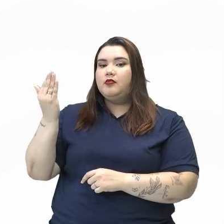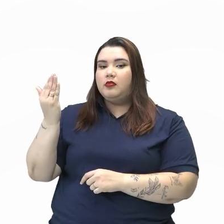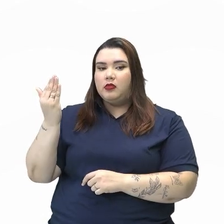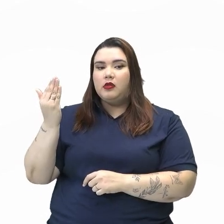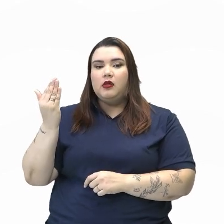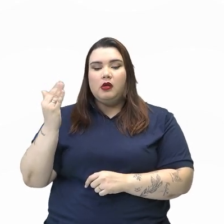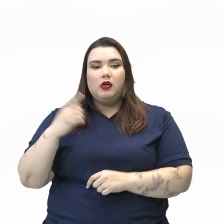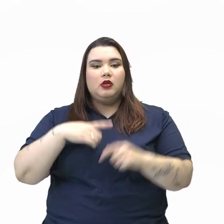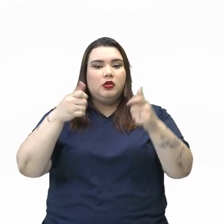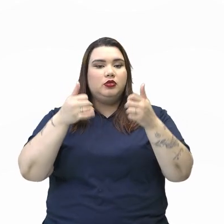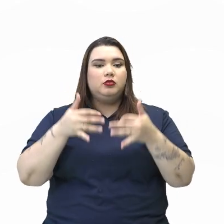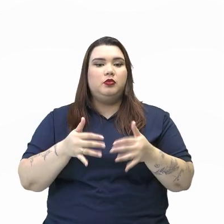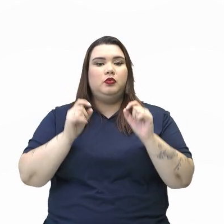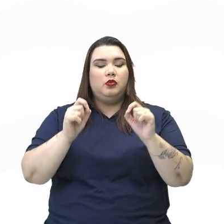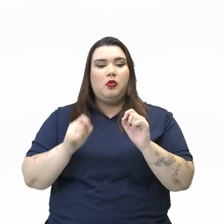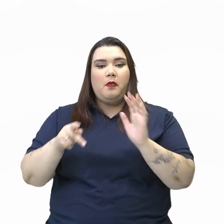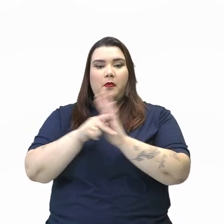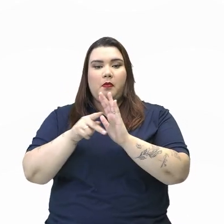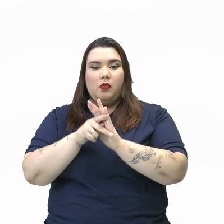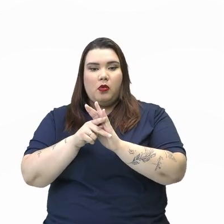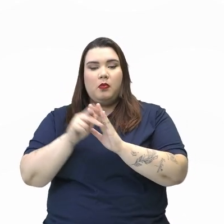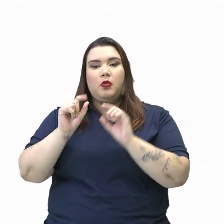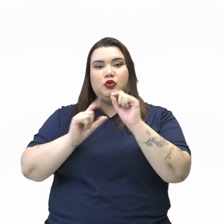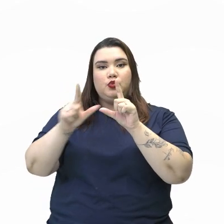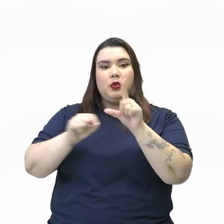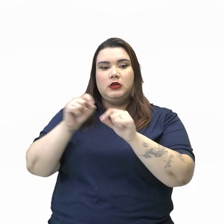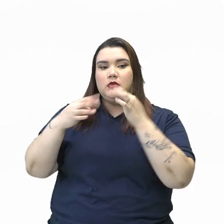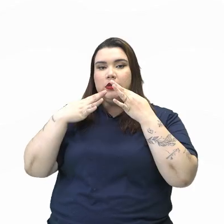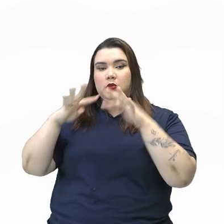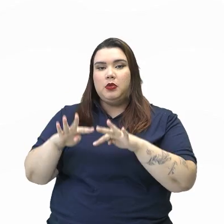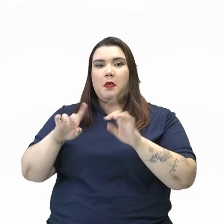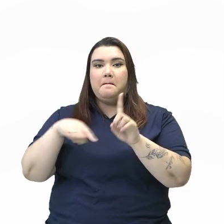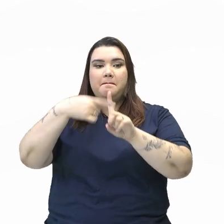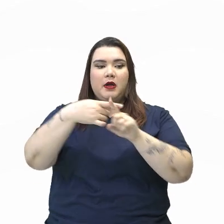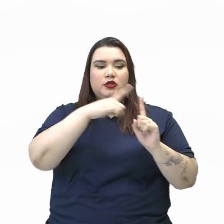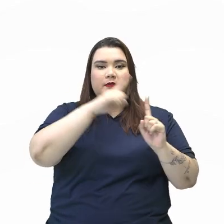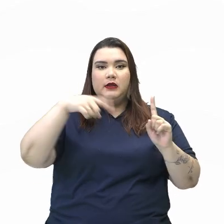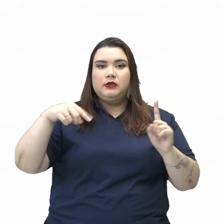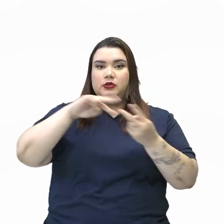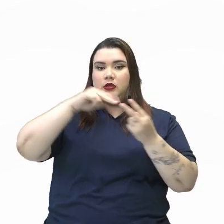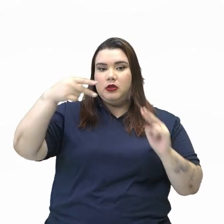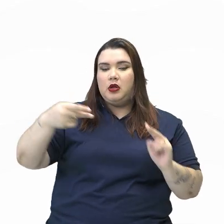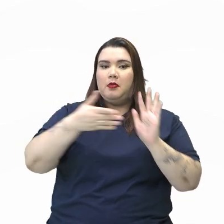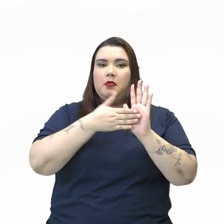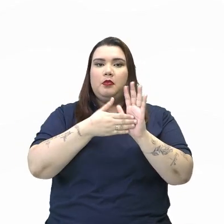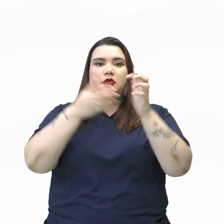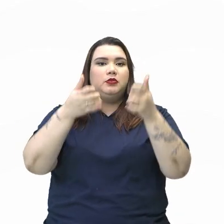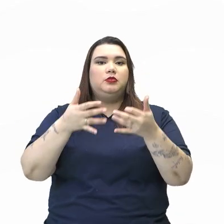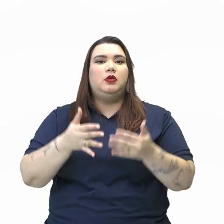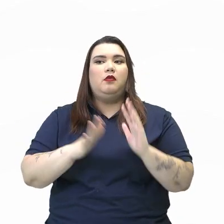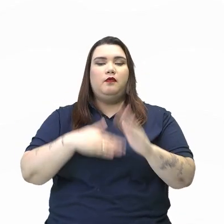moderna, né, que está unindo aí a seleção natural e a variação genética, é uma proposta de evolução, para explicar a evolução